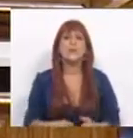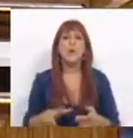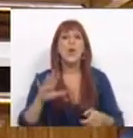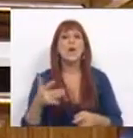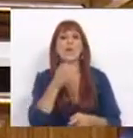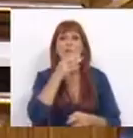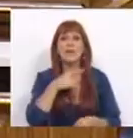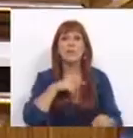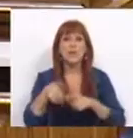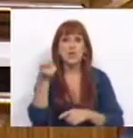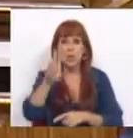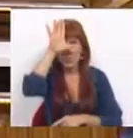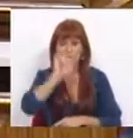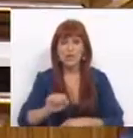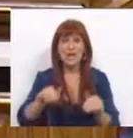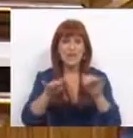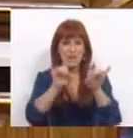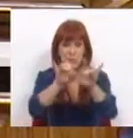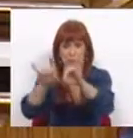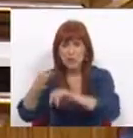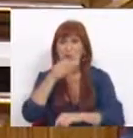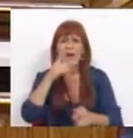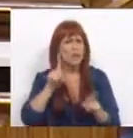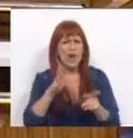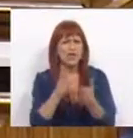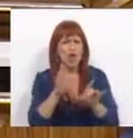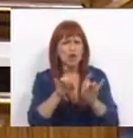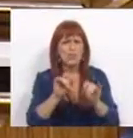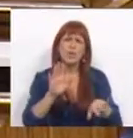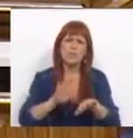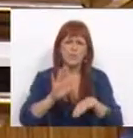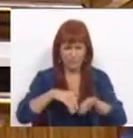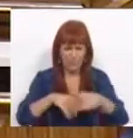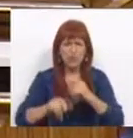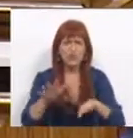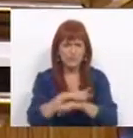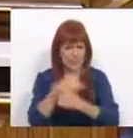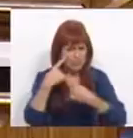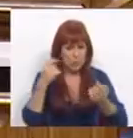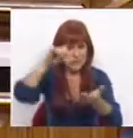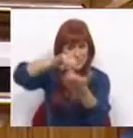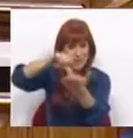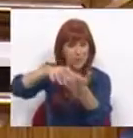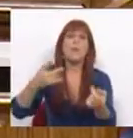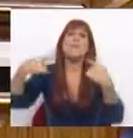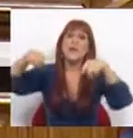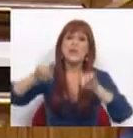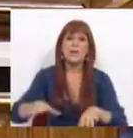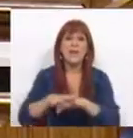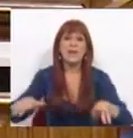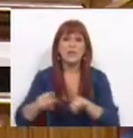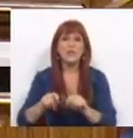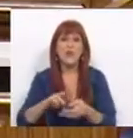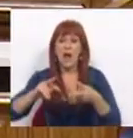quando falo das políticas do anterior governo ao nível do despedimento, refiro-me não só aos despedimentos que foram feitos ao nível da administração central, mas também ao nível